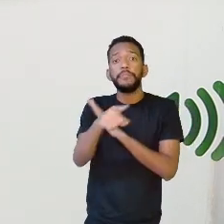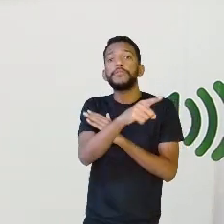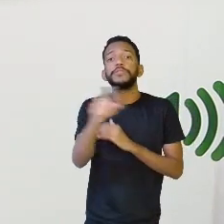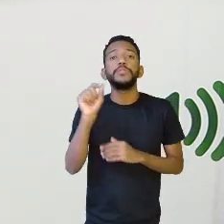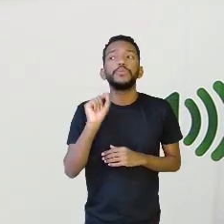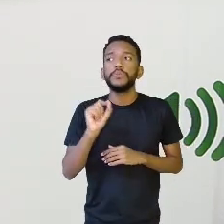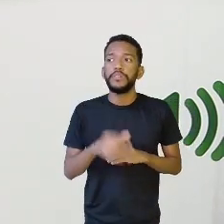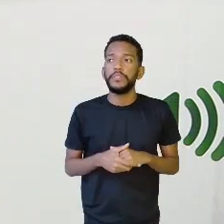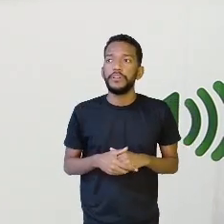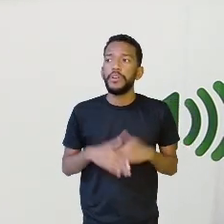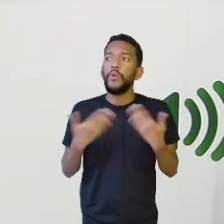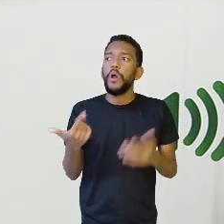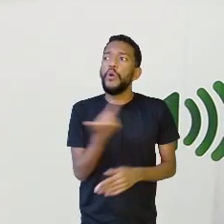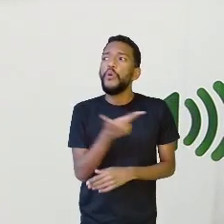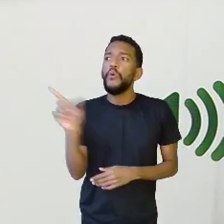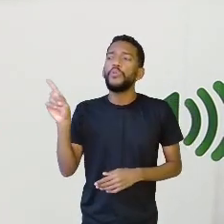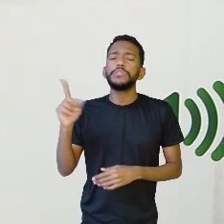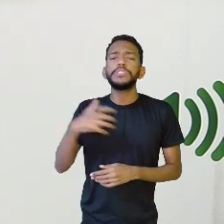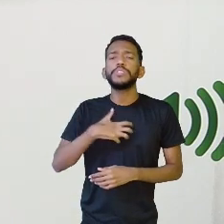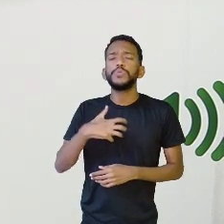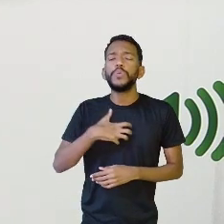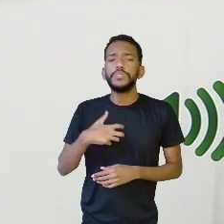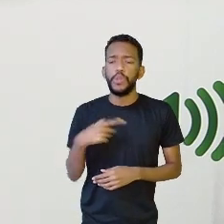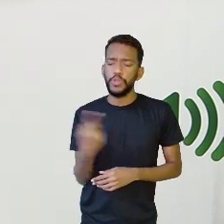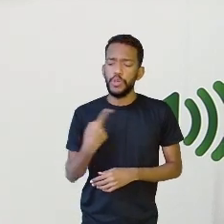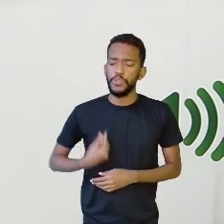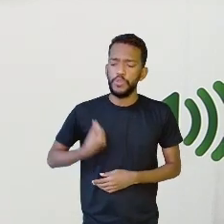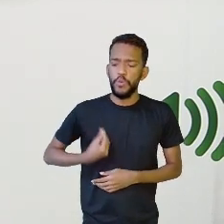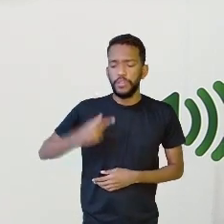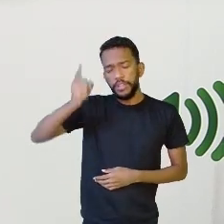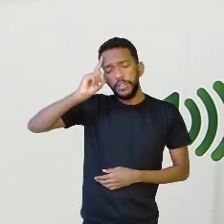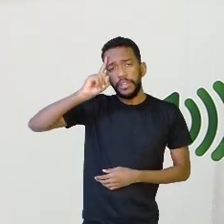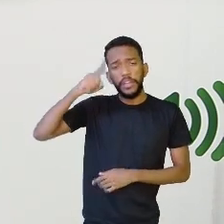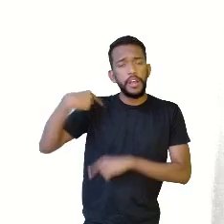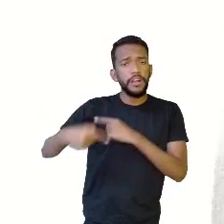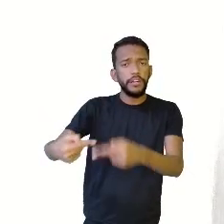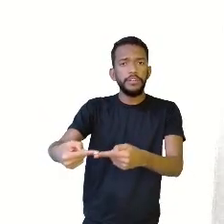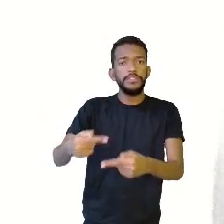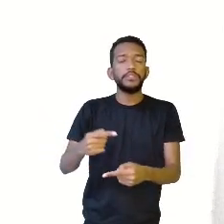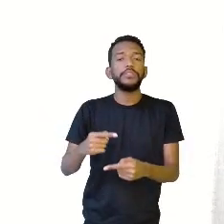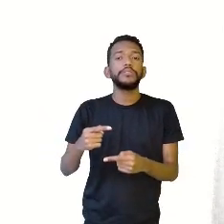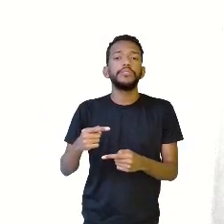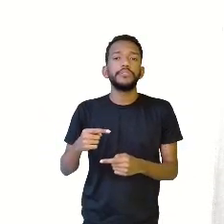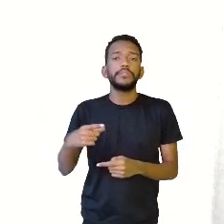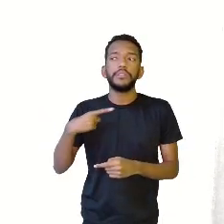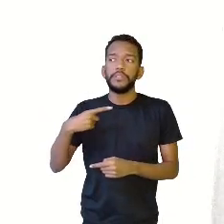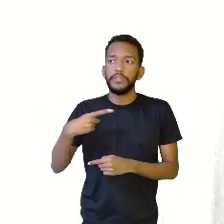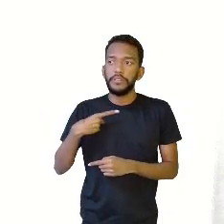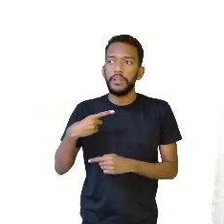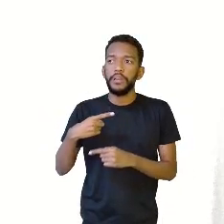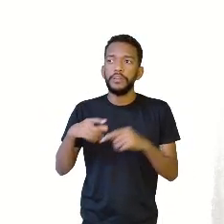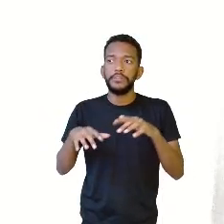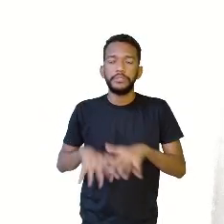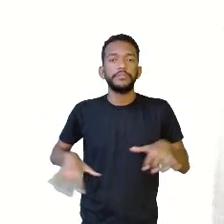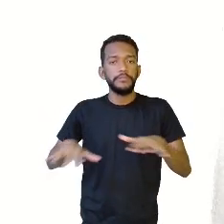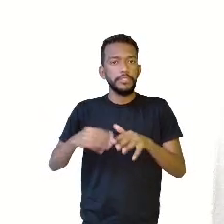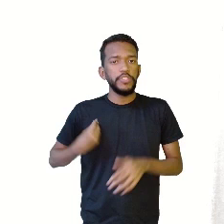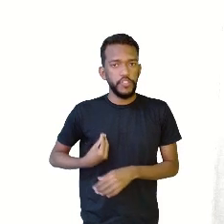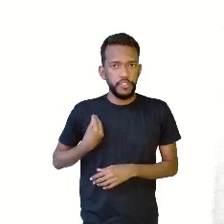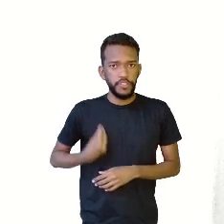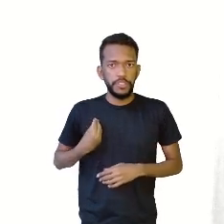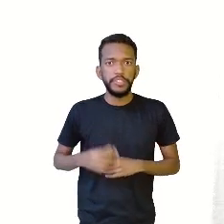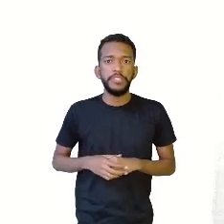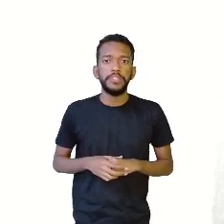seguinte: em que outra situação do nosso cotidiano a combustão está presente? Já falei várias